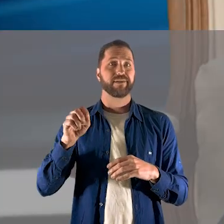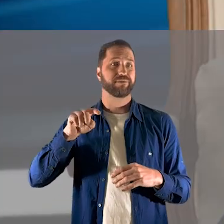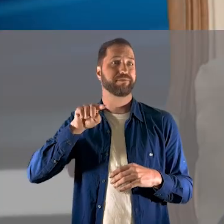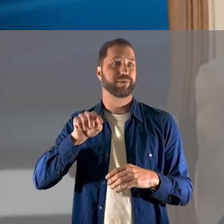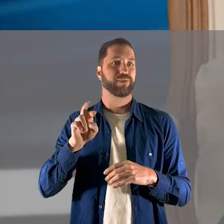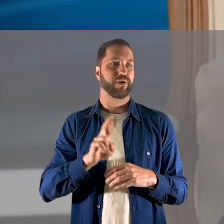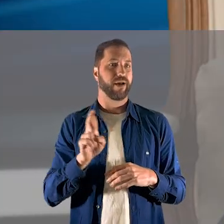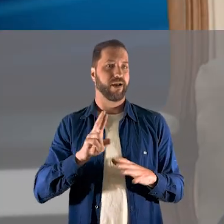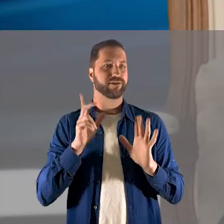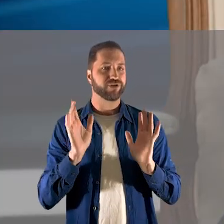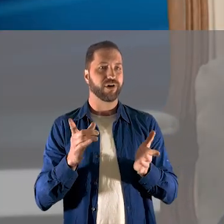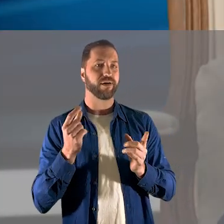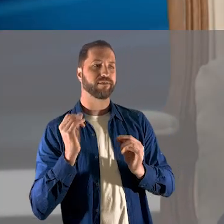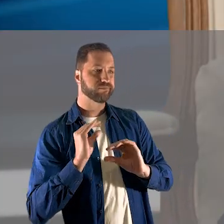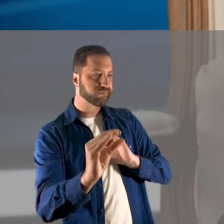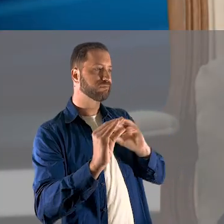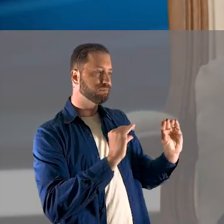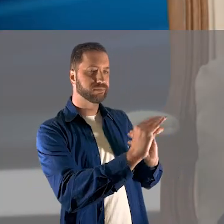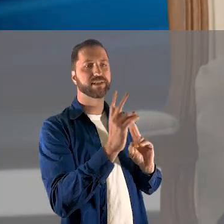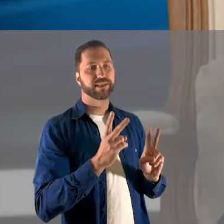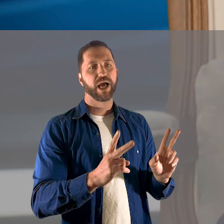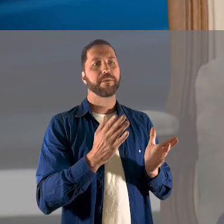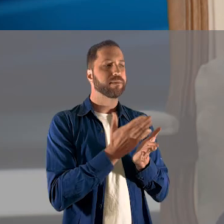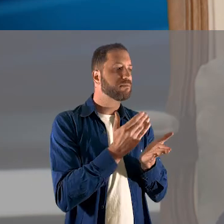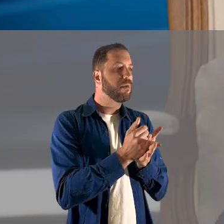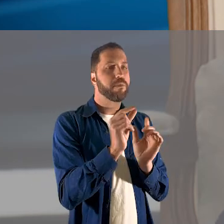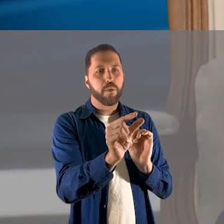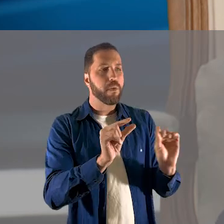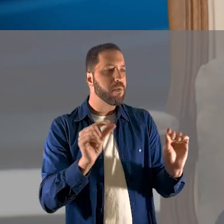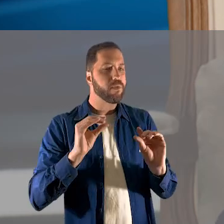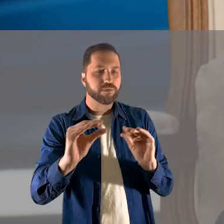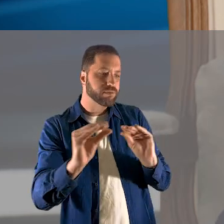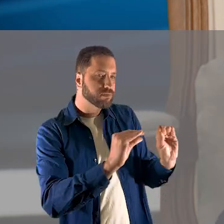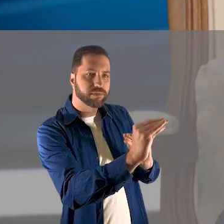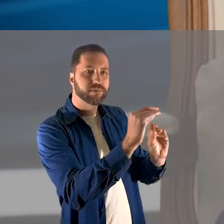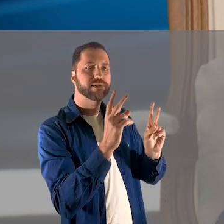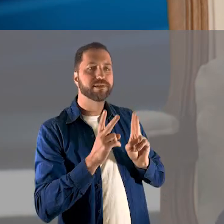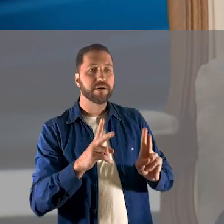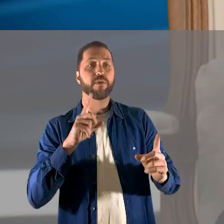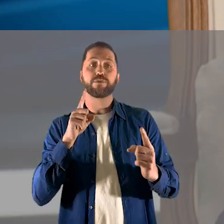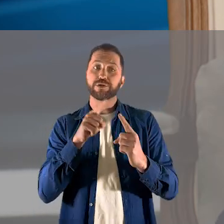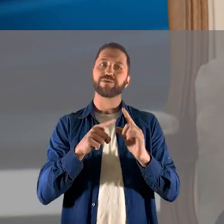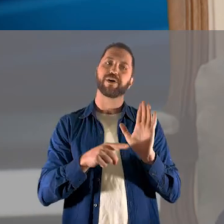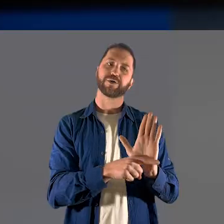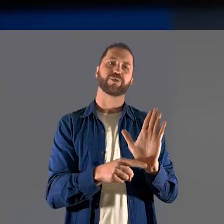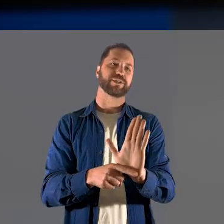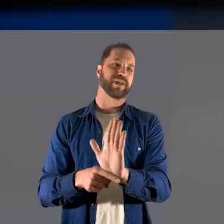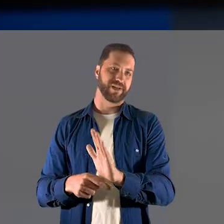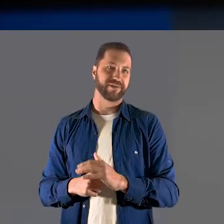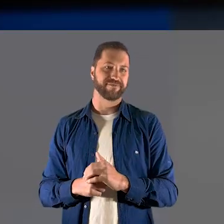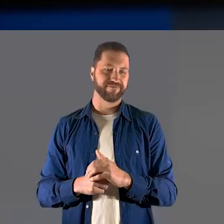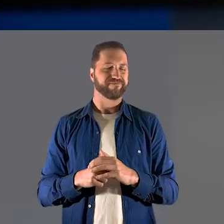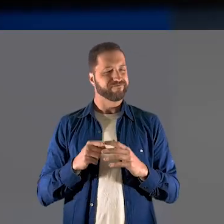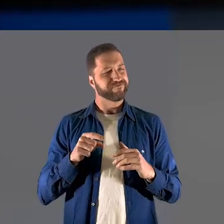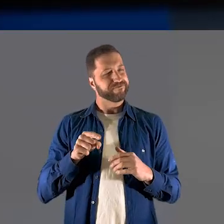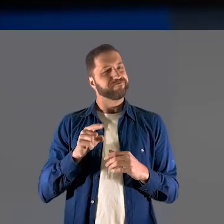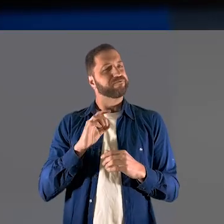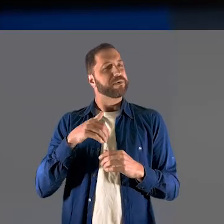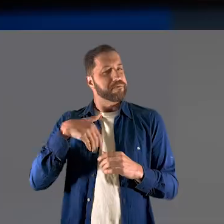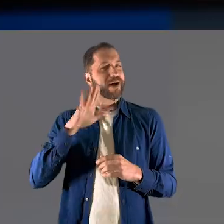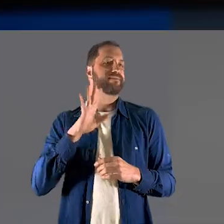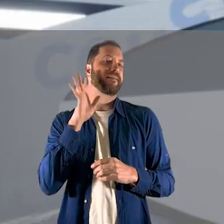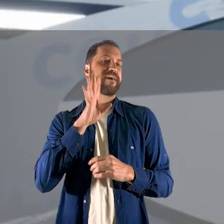para todas a gente sempre divide as instituições mas com o objetivo de sempre ajudar e o legal do